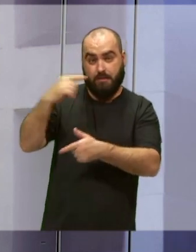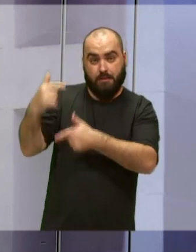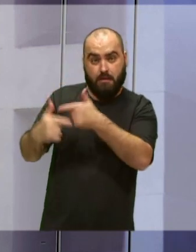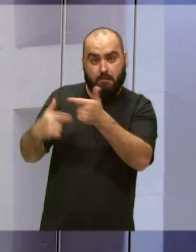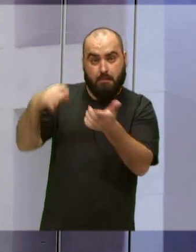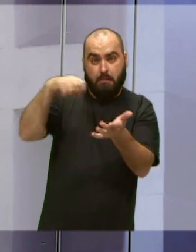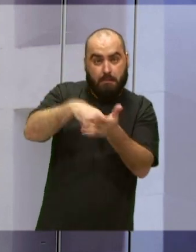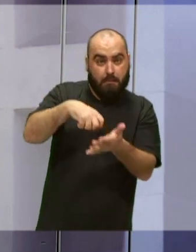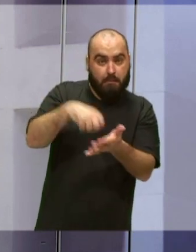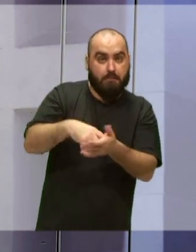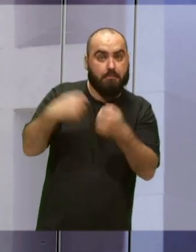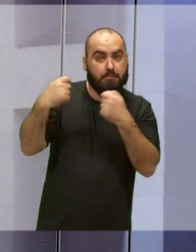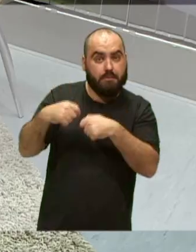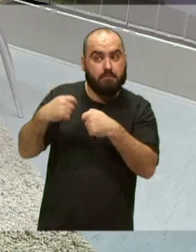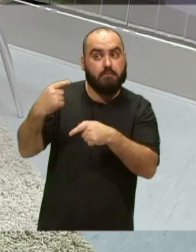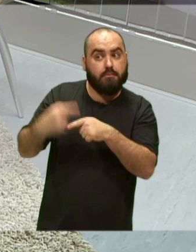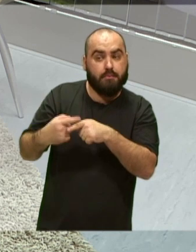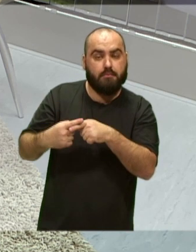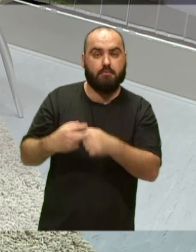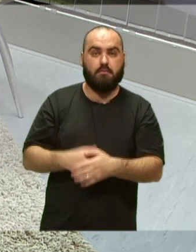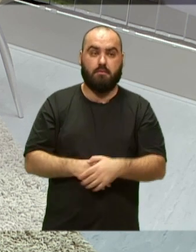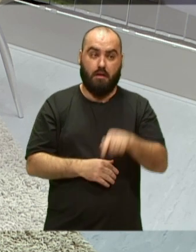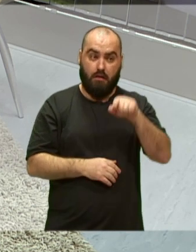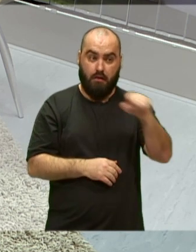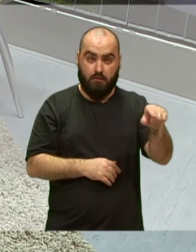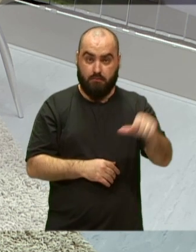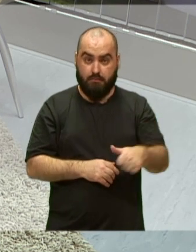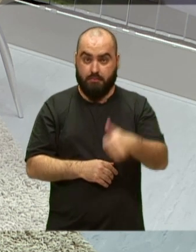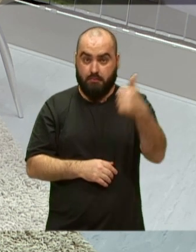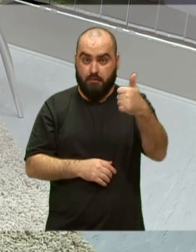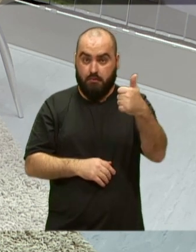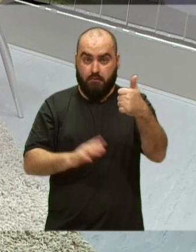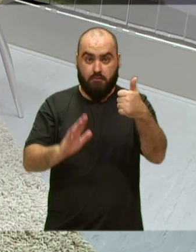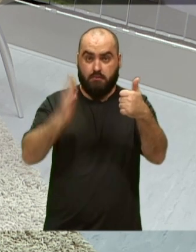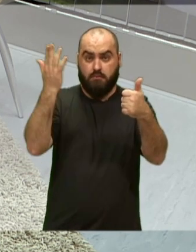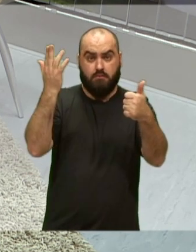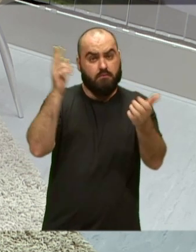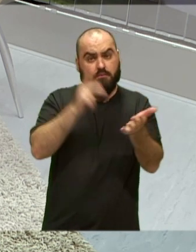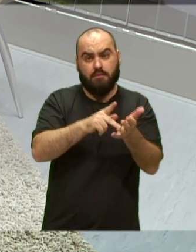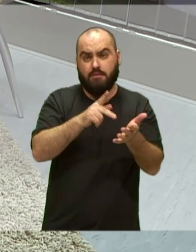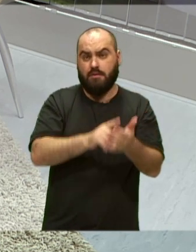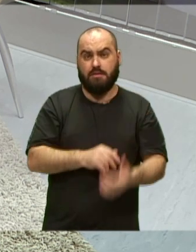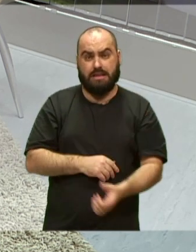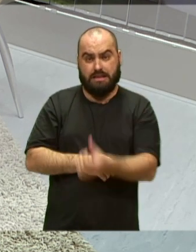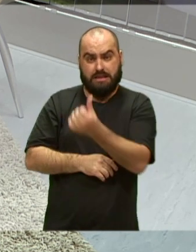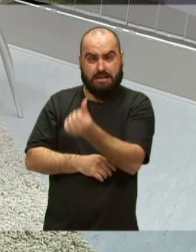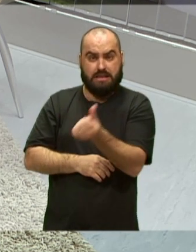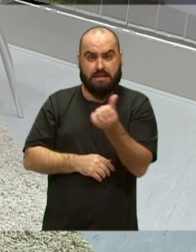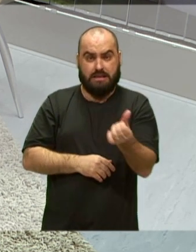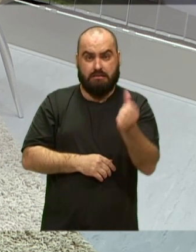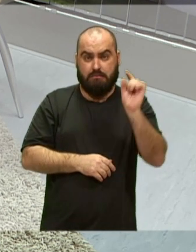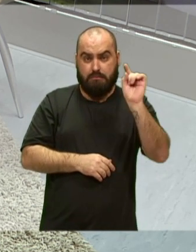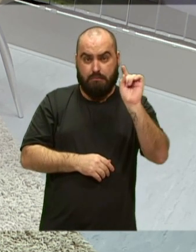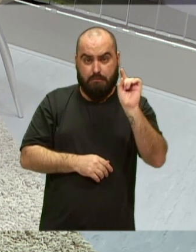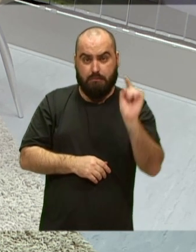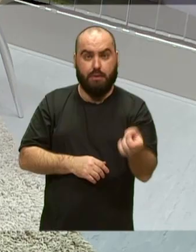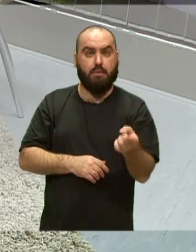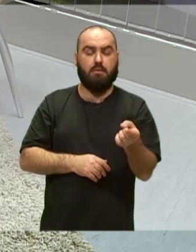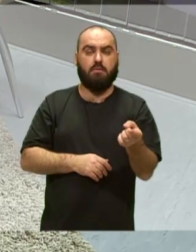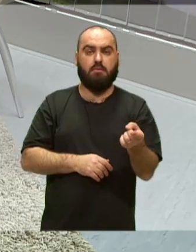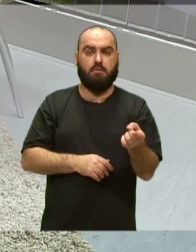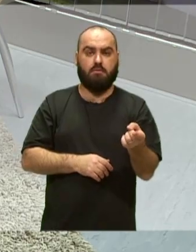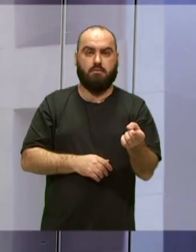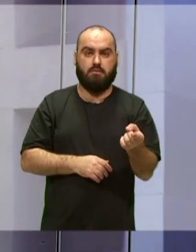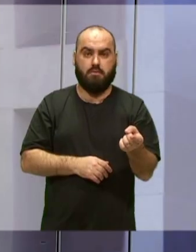punição porque o que aconteceu com essa dali ficou visível 66 e 600.000 teus